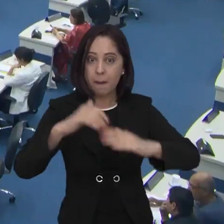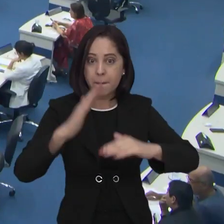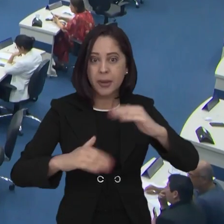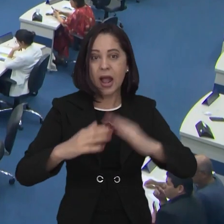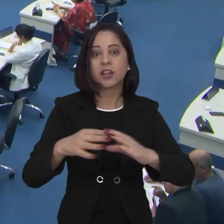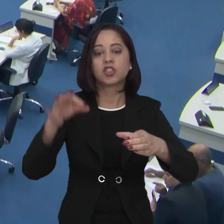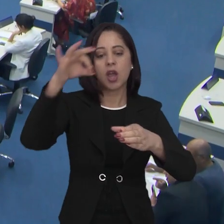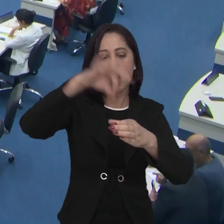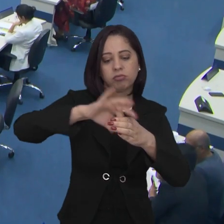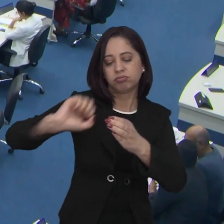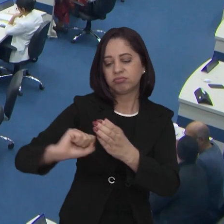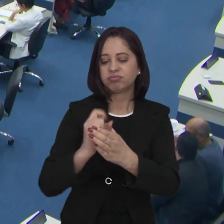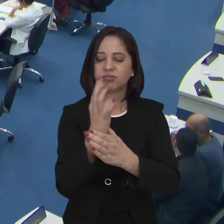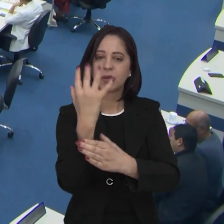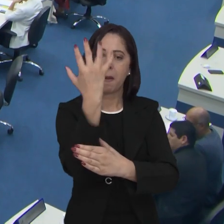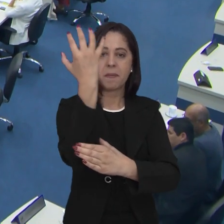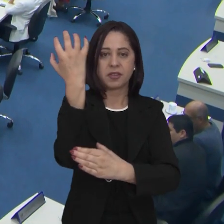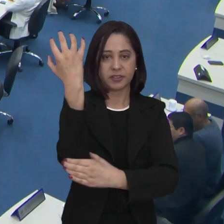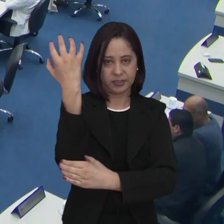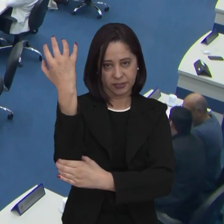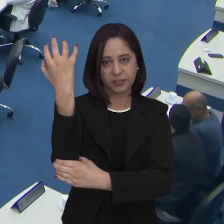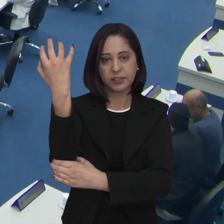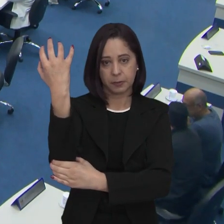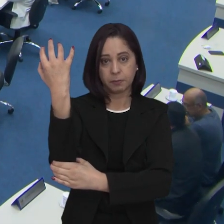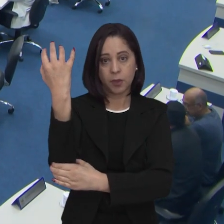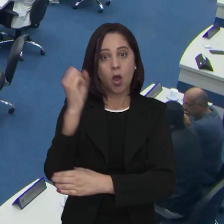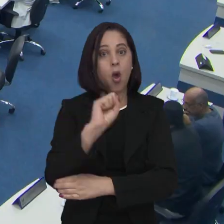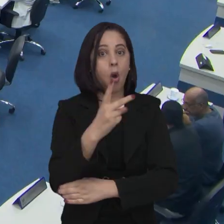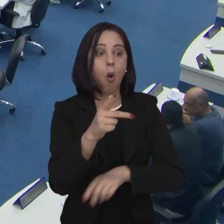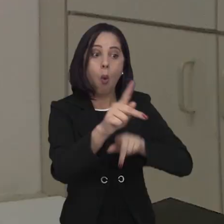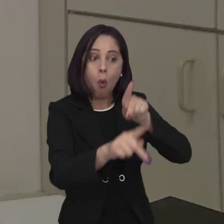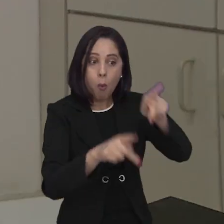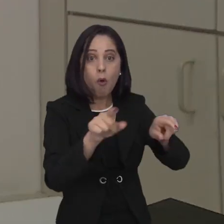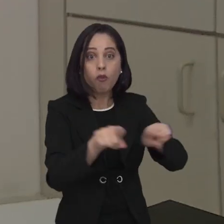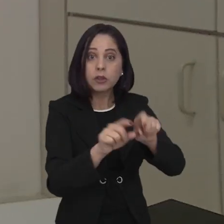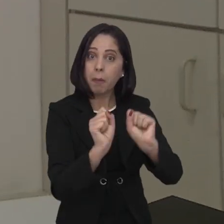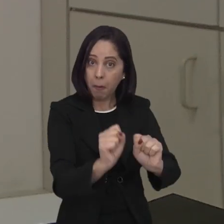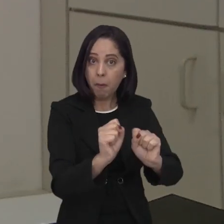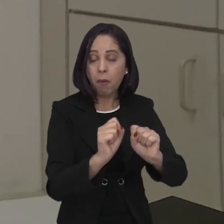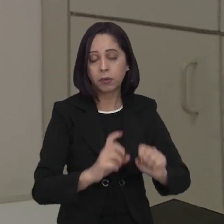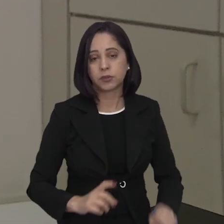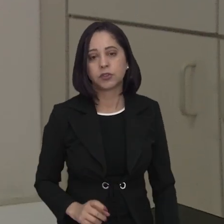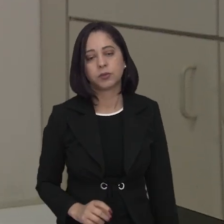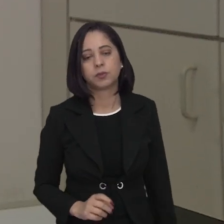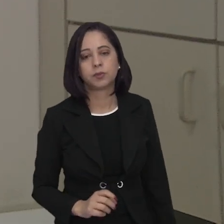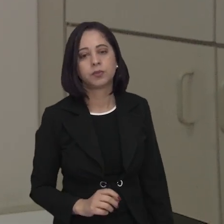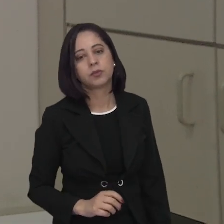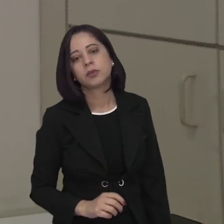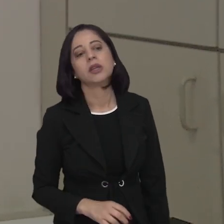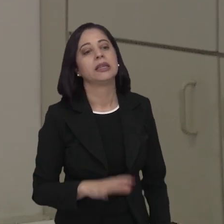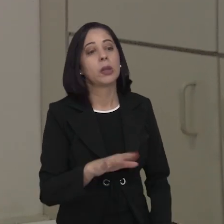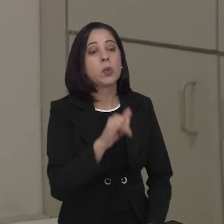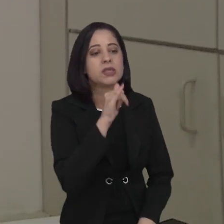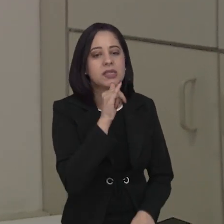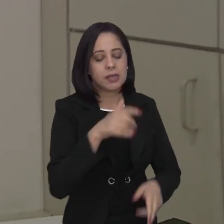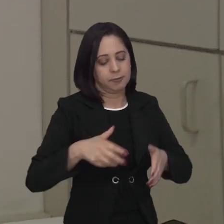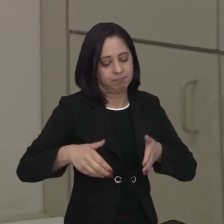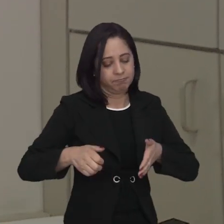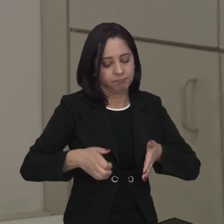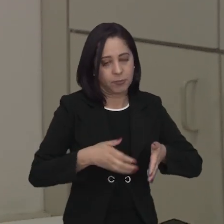reflorestamento, tanto do poder público quanto por iniciativa popular. Então, se você faz o